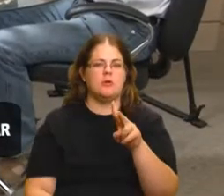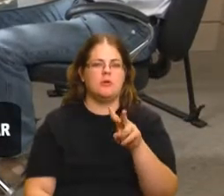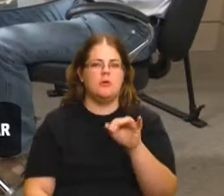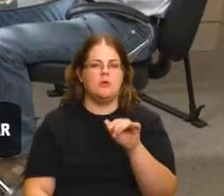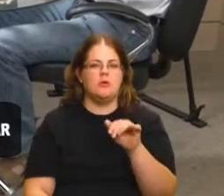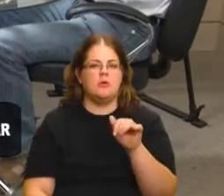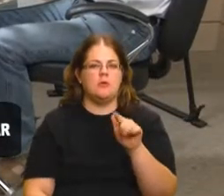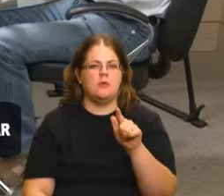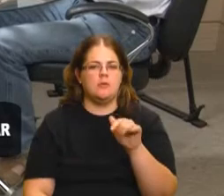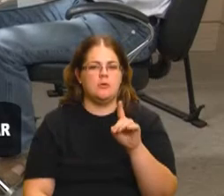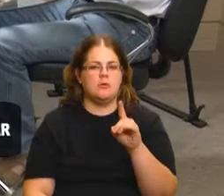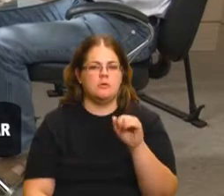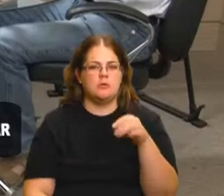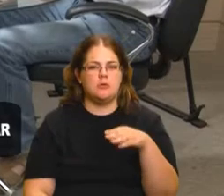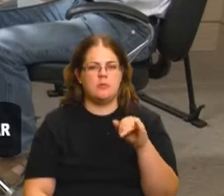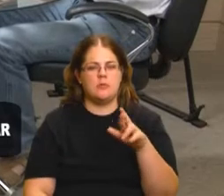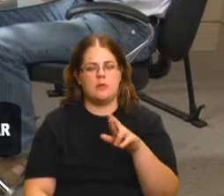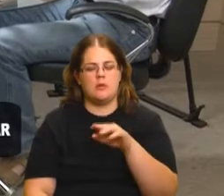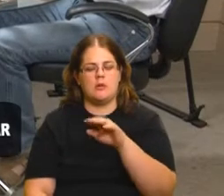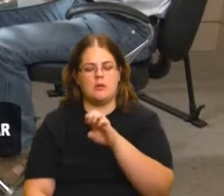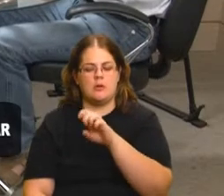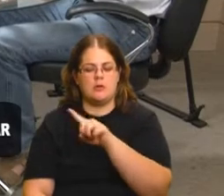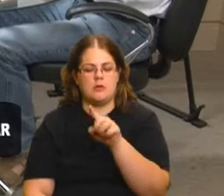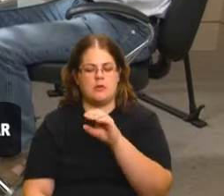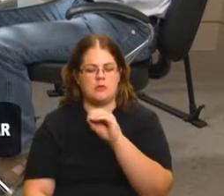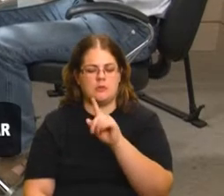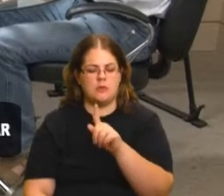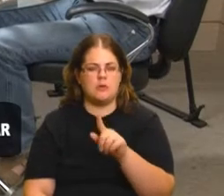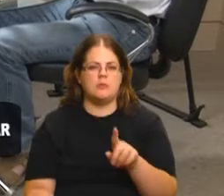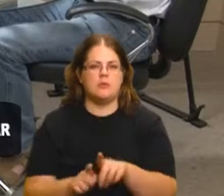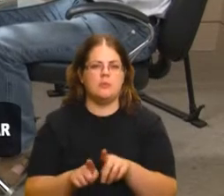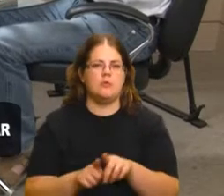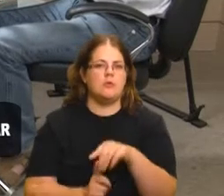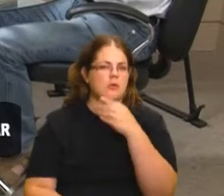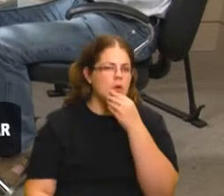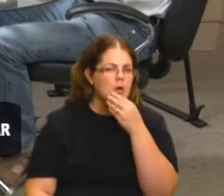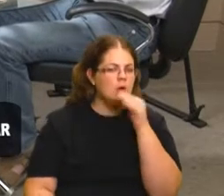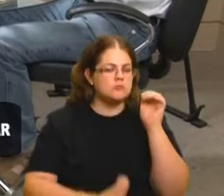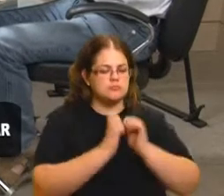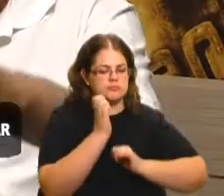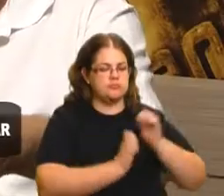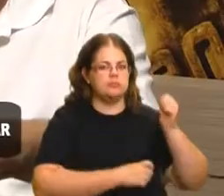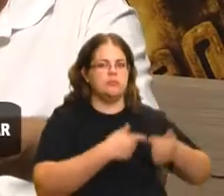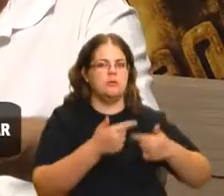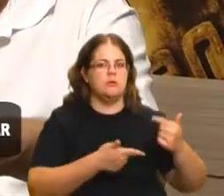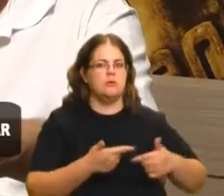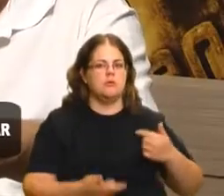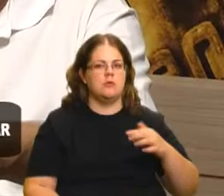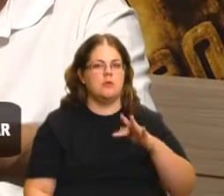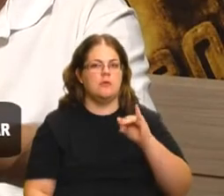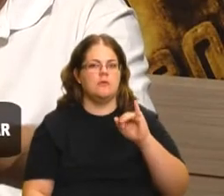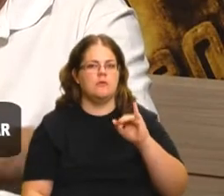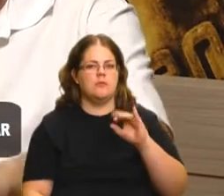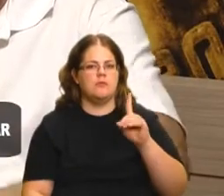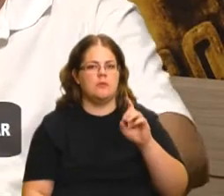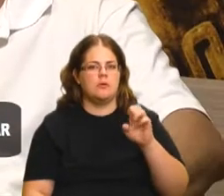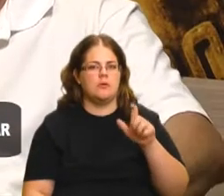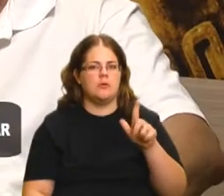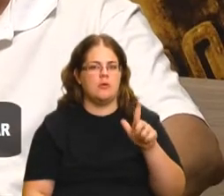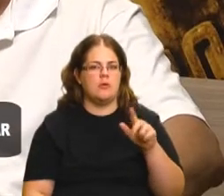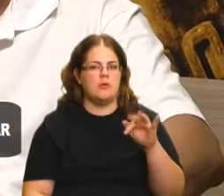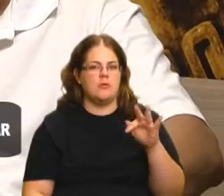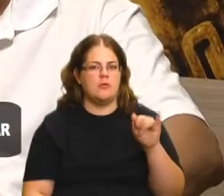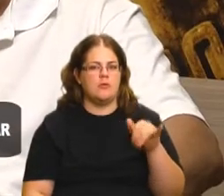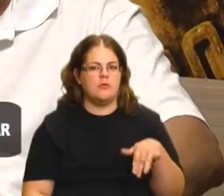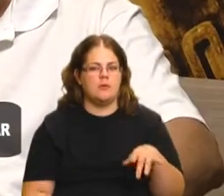e logo após a morte do operário Manuel Fiel Filho. O Geisel já devia ter dito para